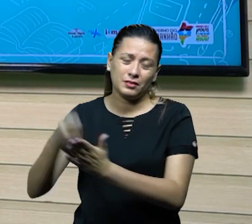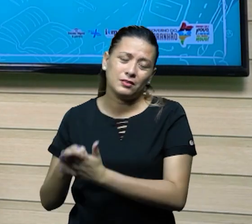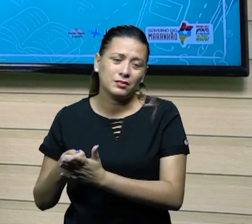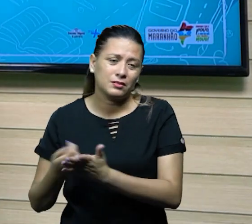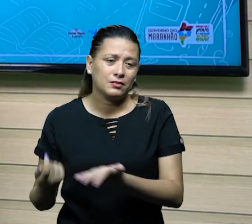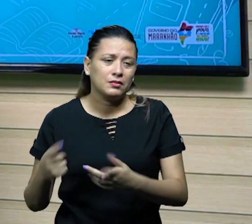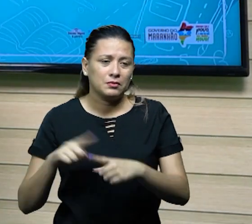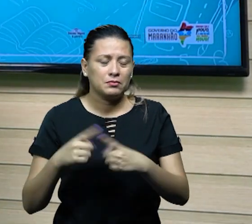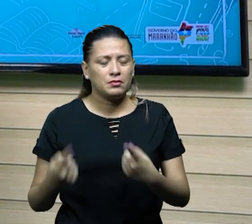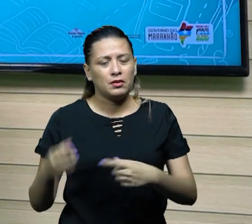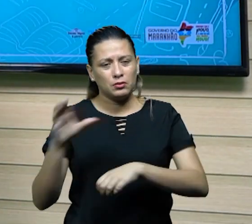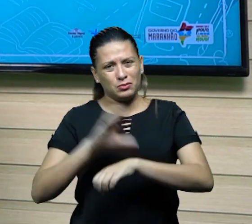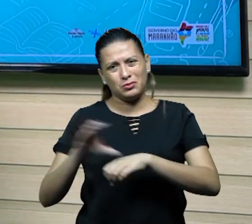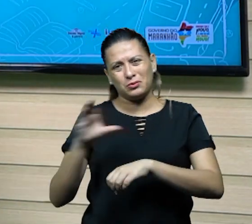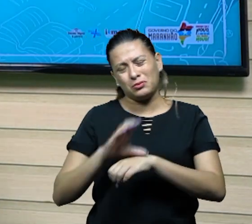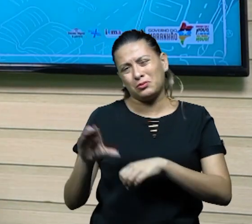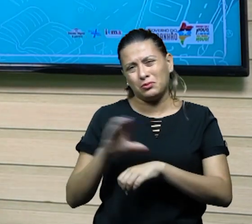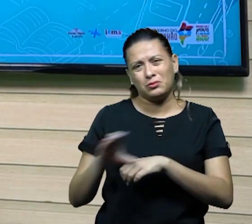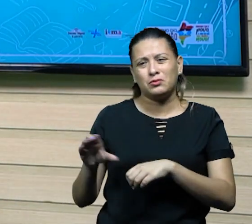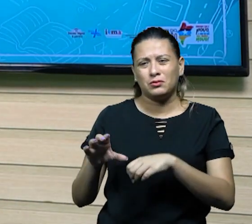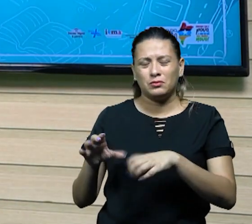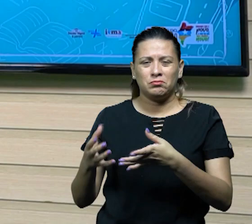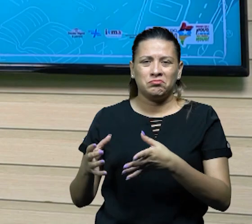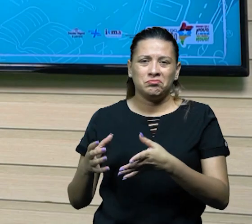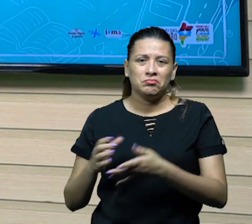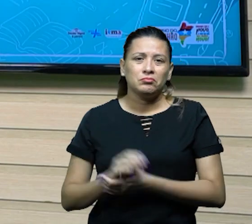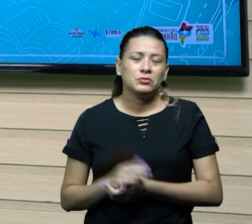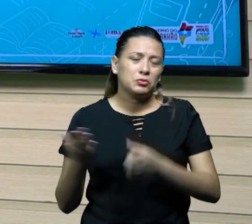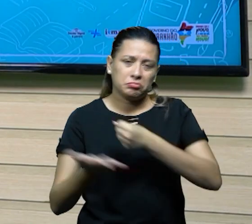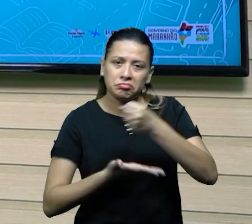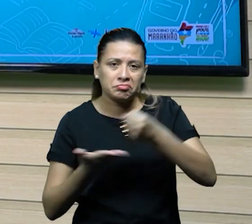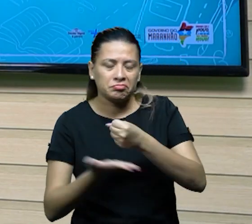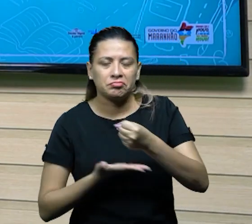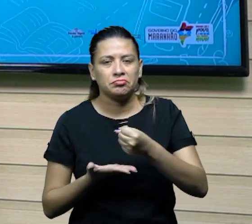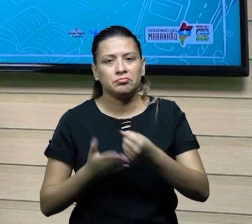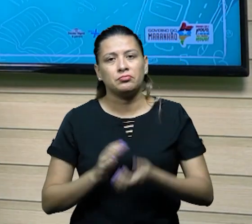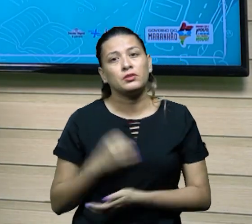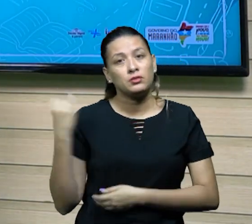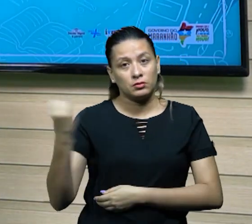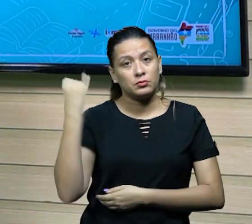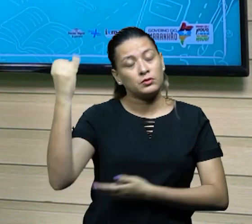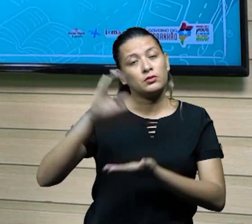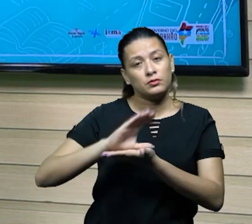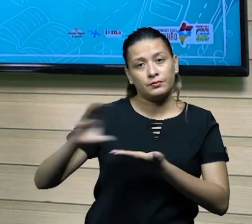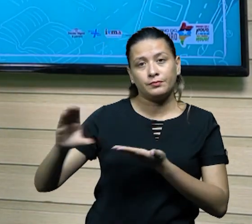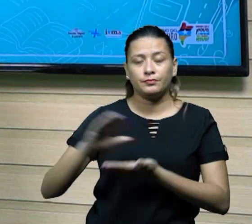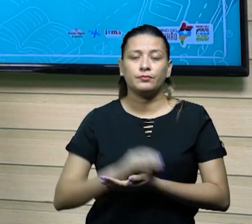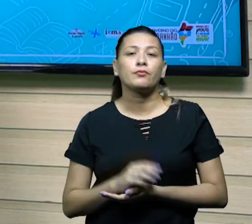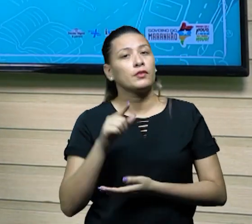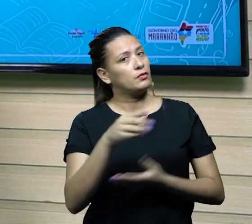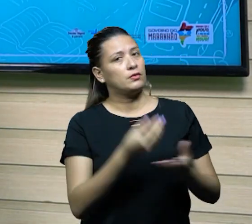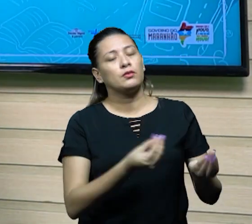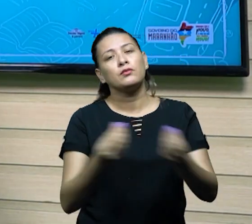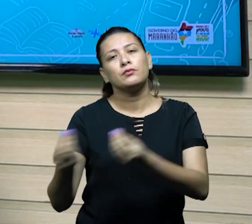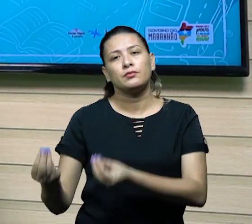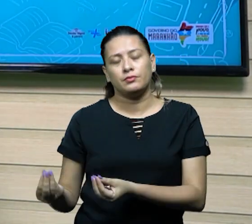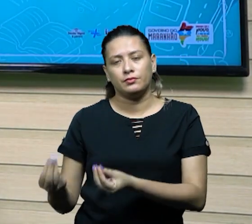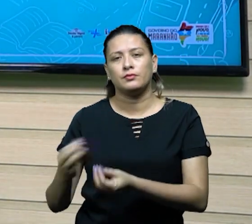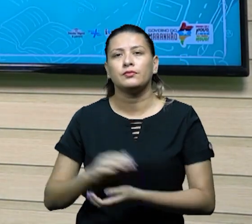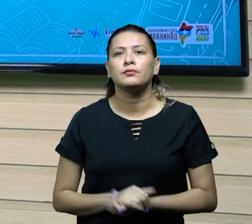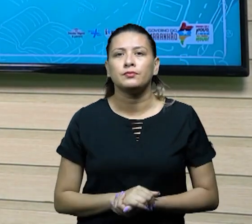de pagar a faculdade para o funcionário, mas pagam um curso técnico, pagam uma palestra, um curso de aperfeiçoamento, mas é importante que